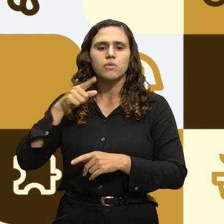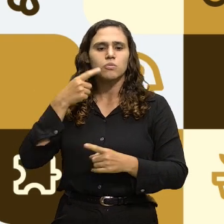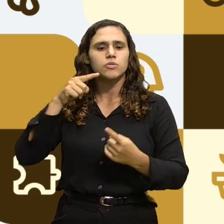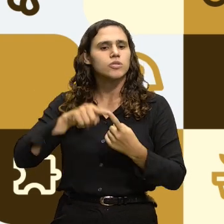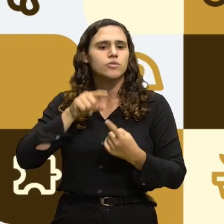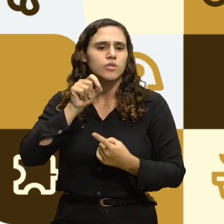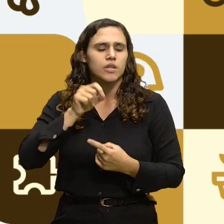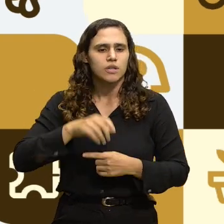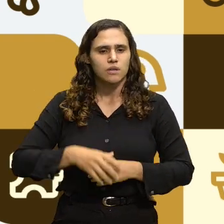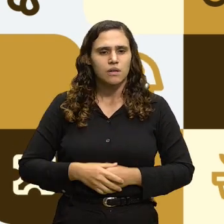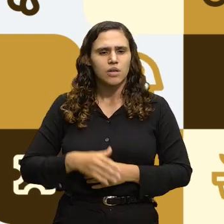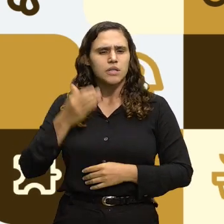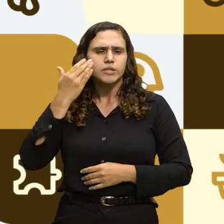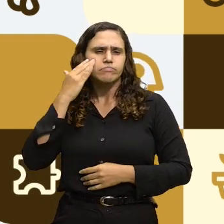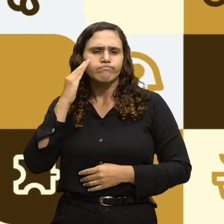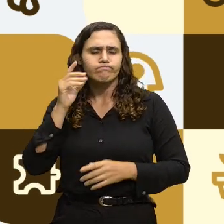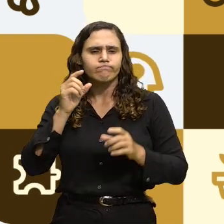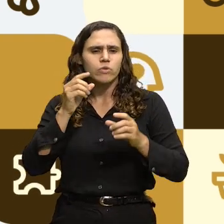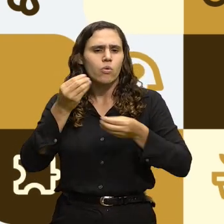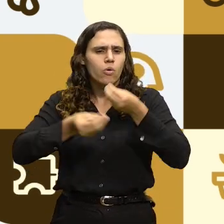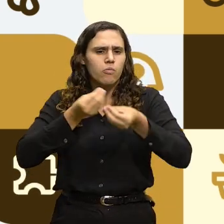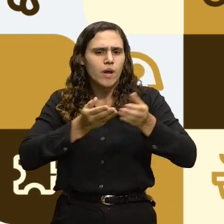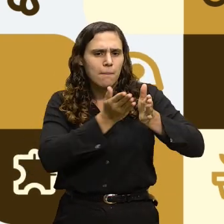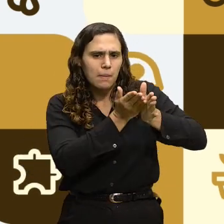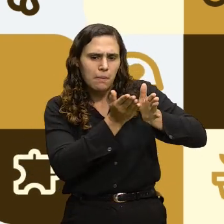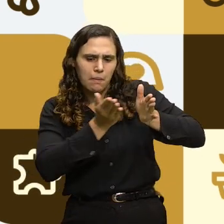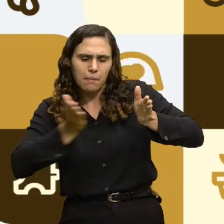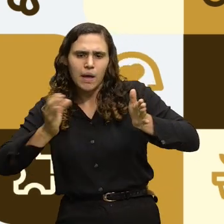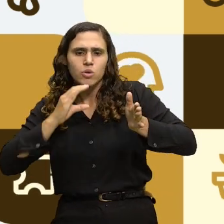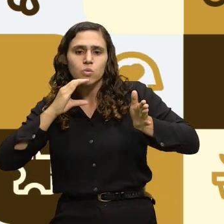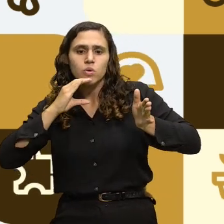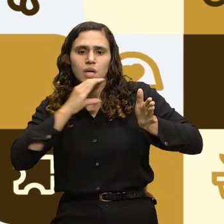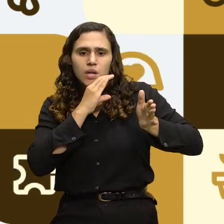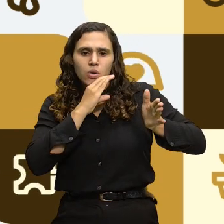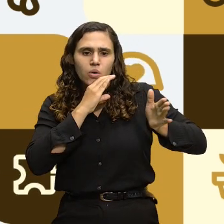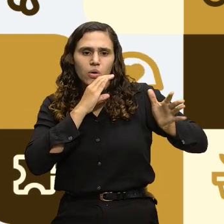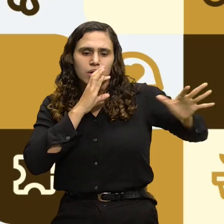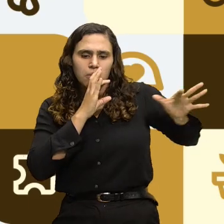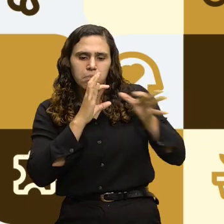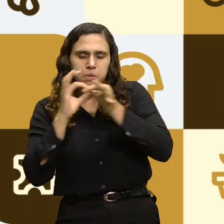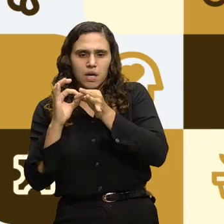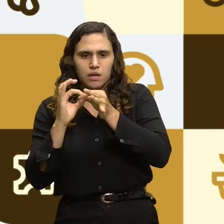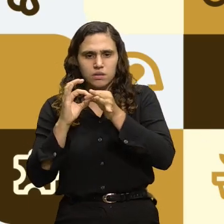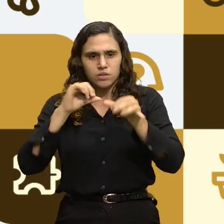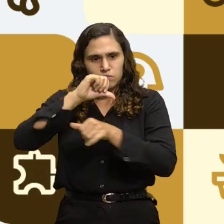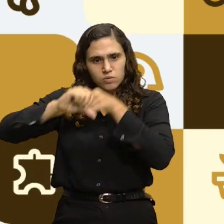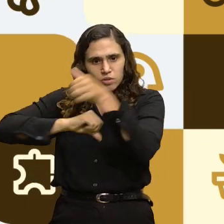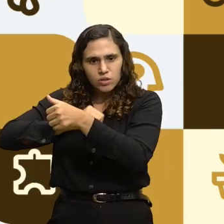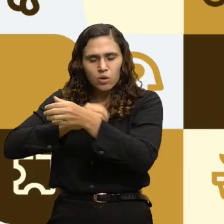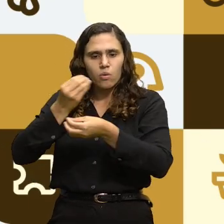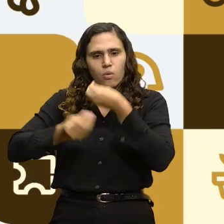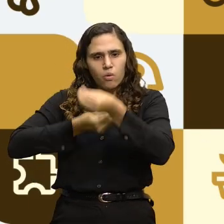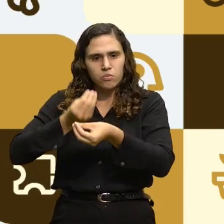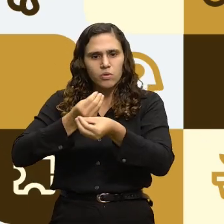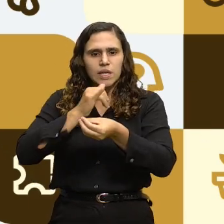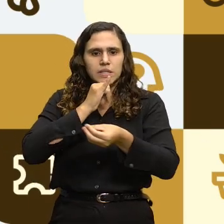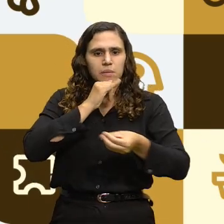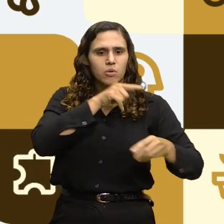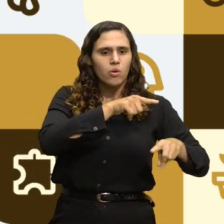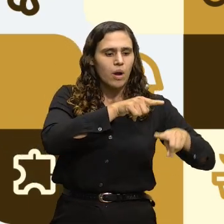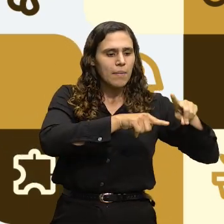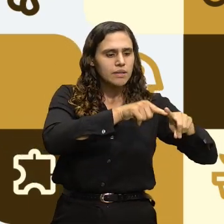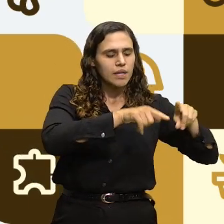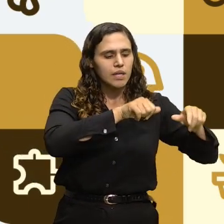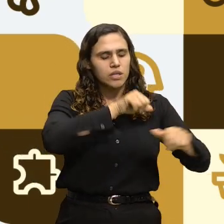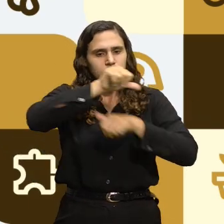são entender quais são os processos de transmissão do calor, entender como ocorrem as mudanças do estado físico da matéria